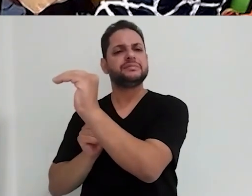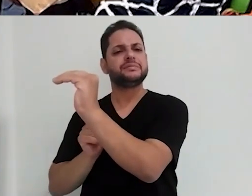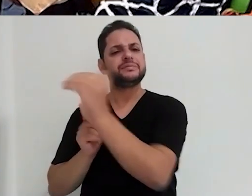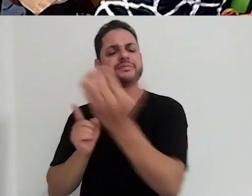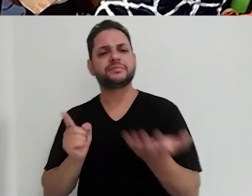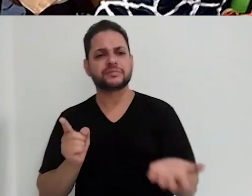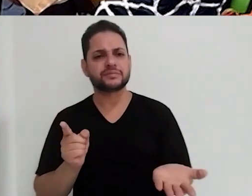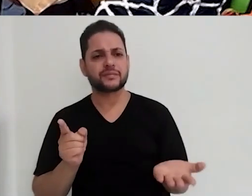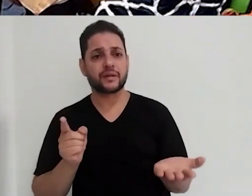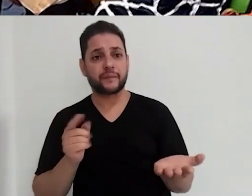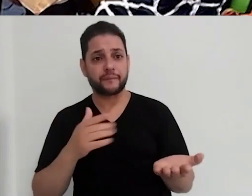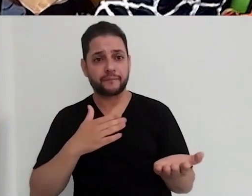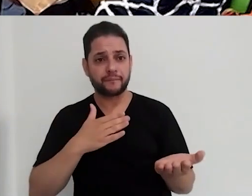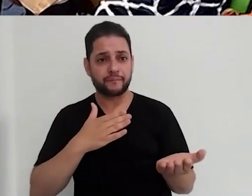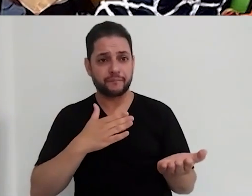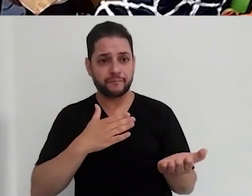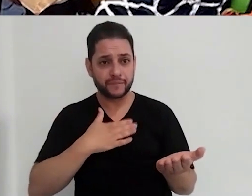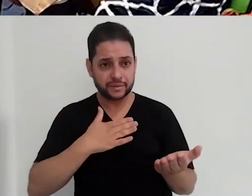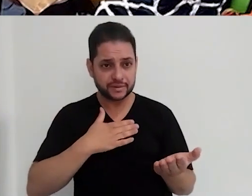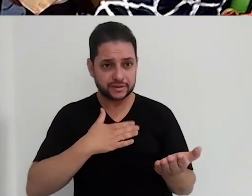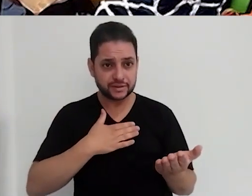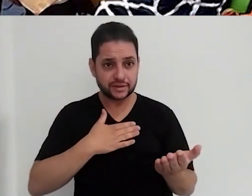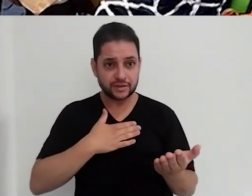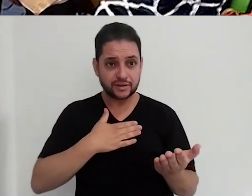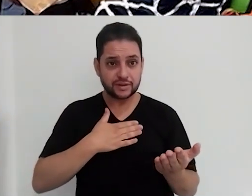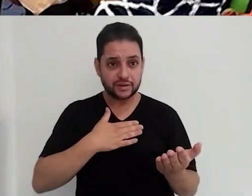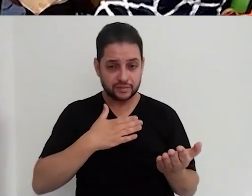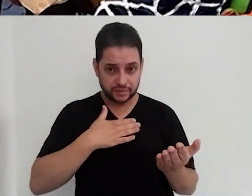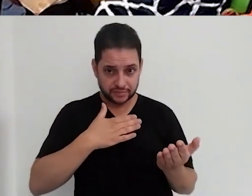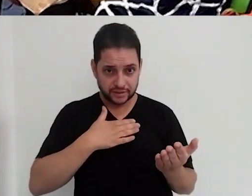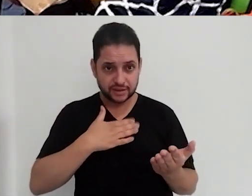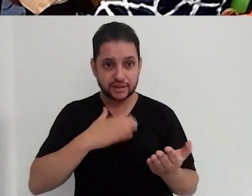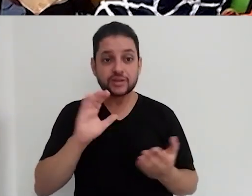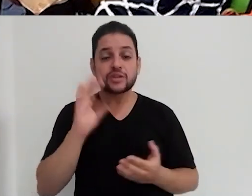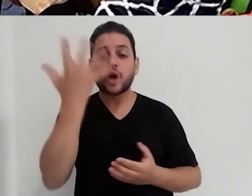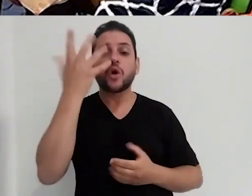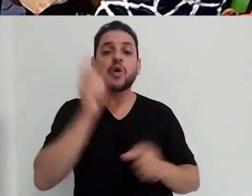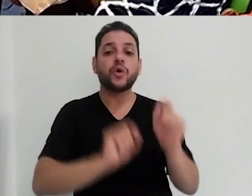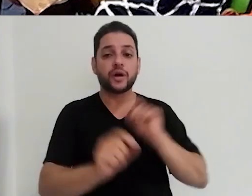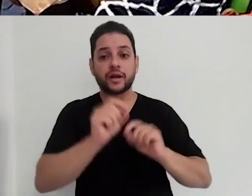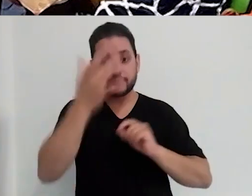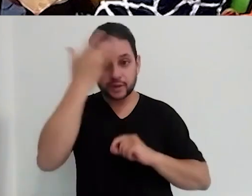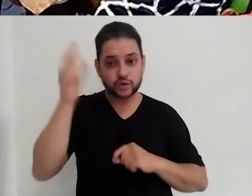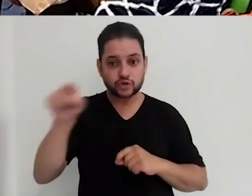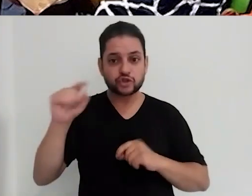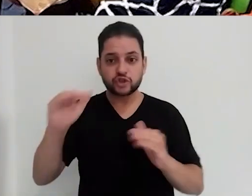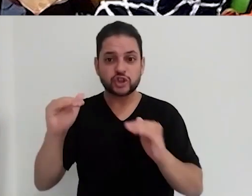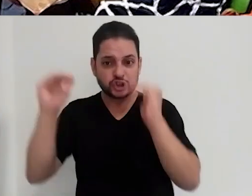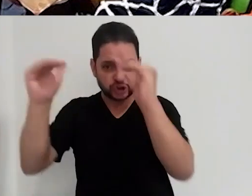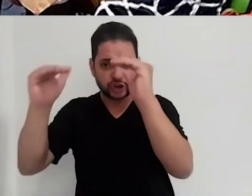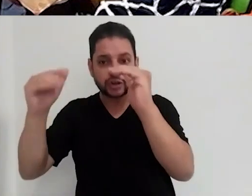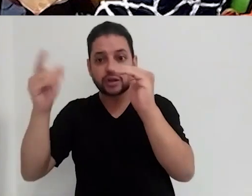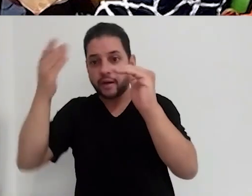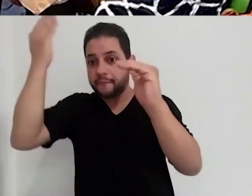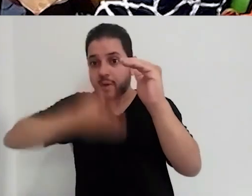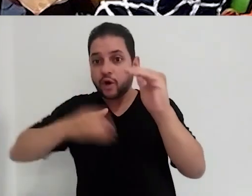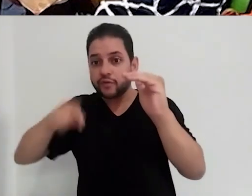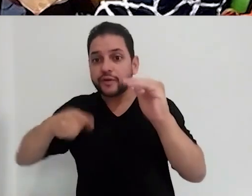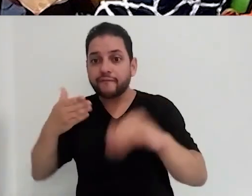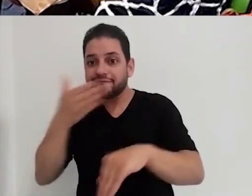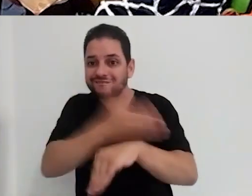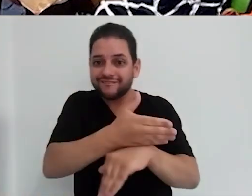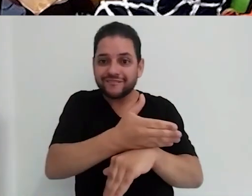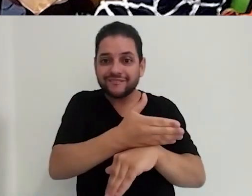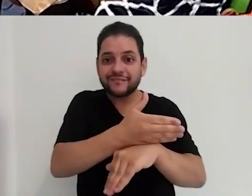Para mim, no meu mundo ideal, o que teria que acontecer com essas pessoas cuja participação foi comprovada e que tem alta patente